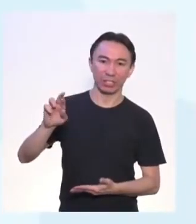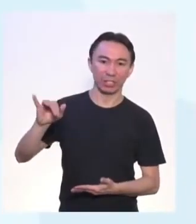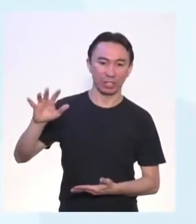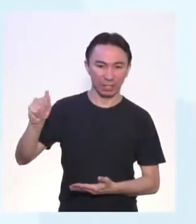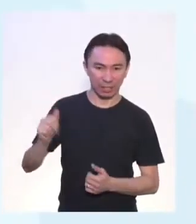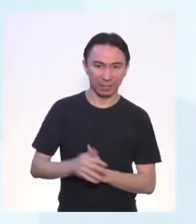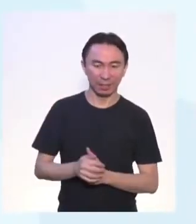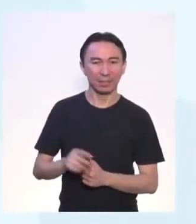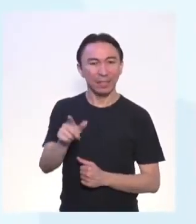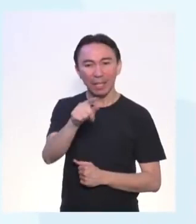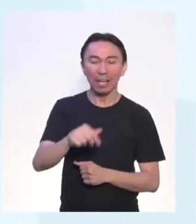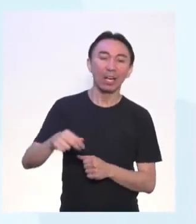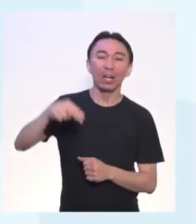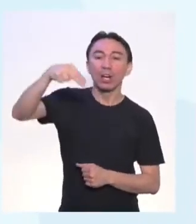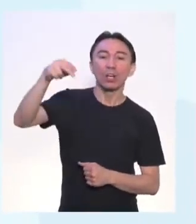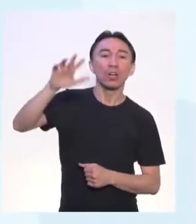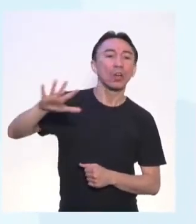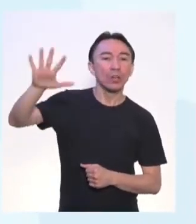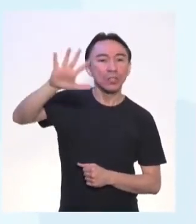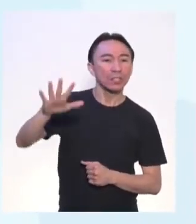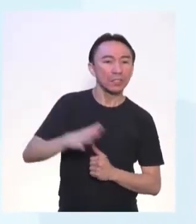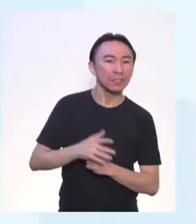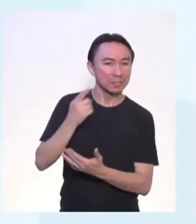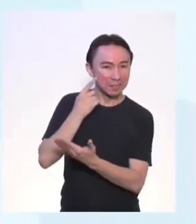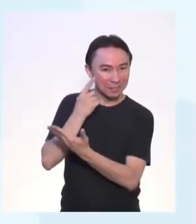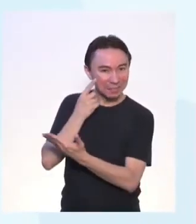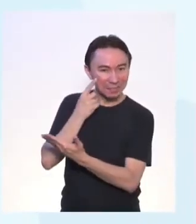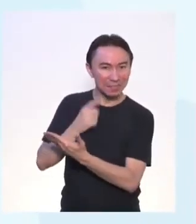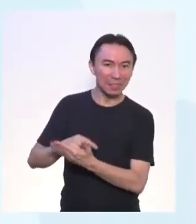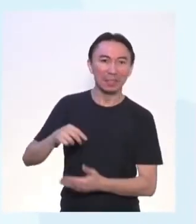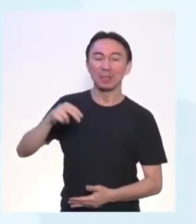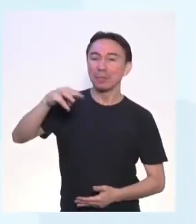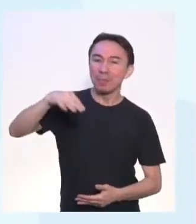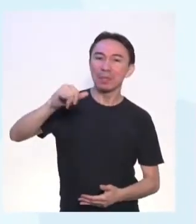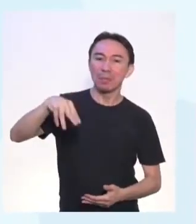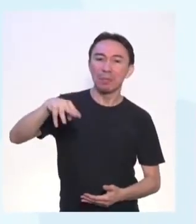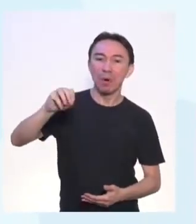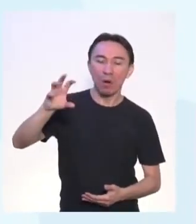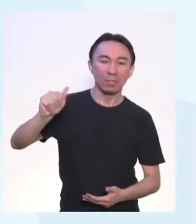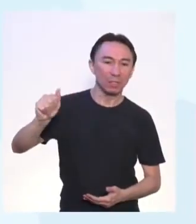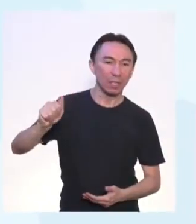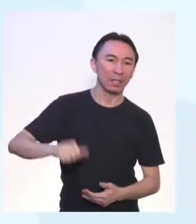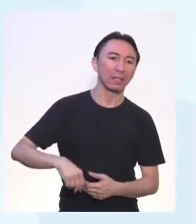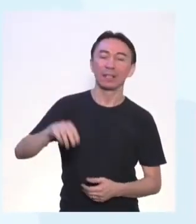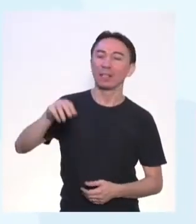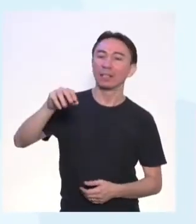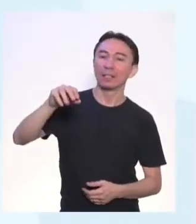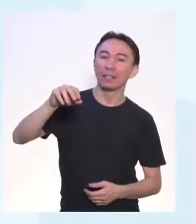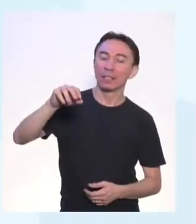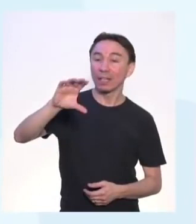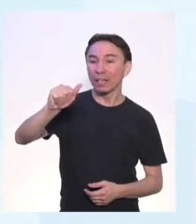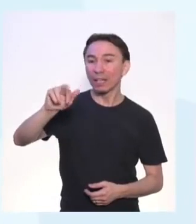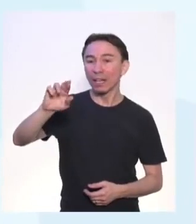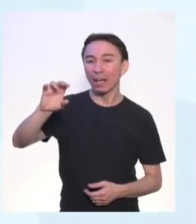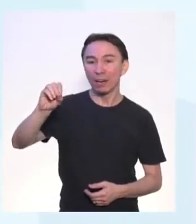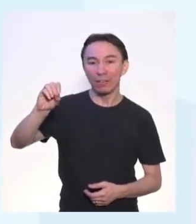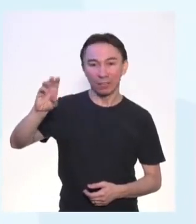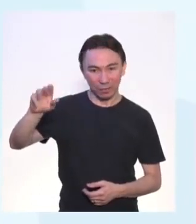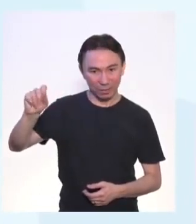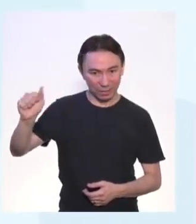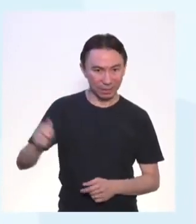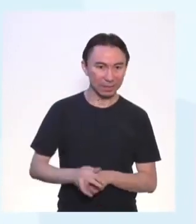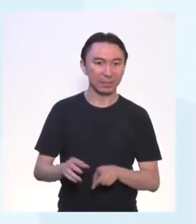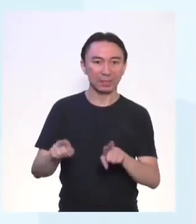Nordeste, mimosa, laranja cravo. Região sul, bergamota. Puxa bastante o R, né?